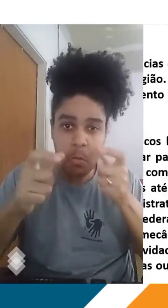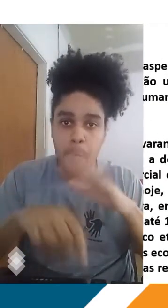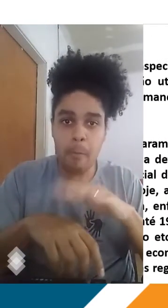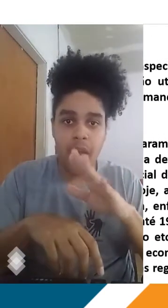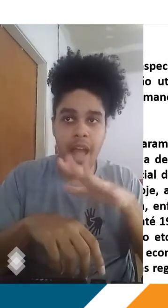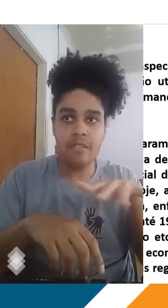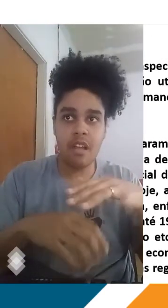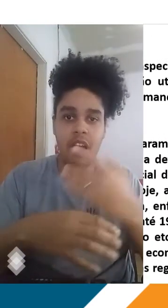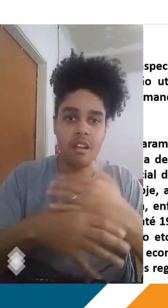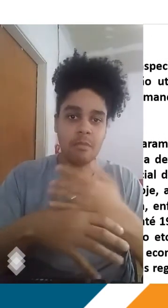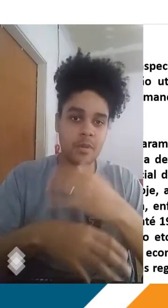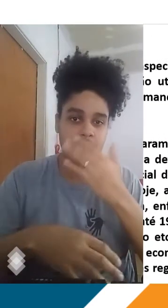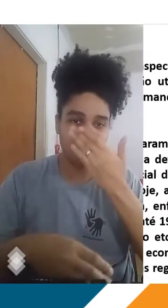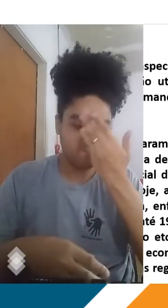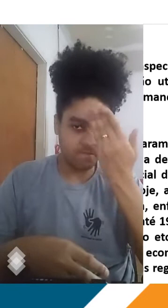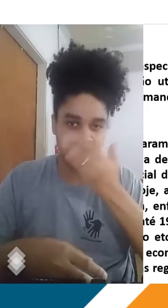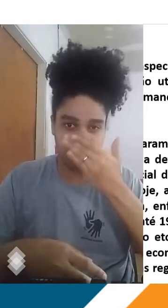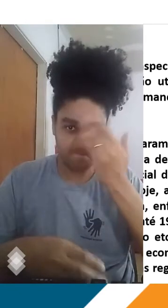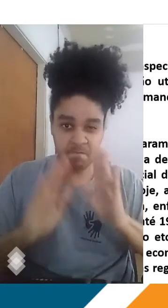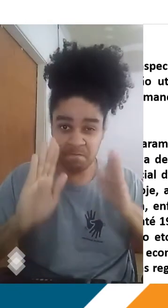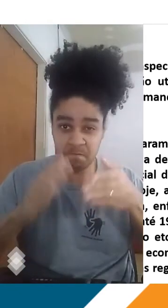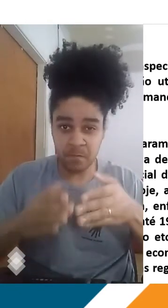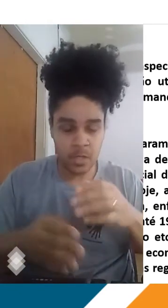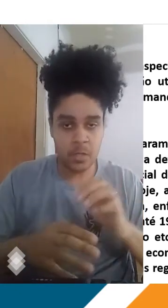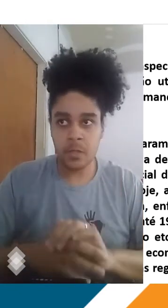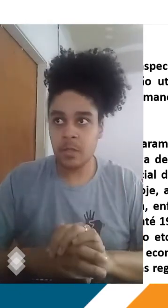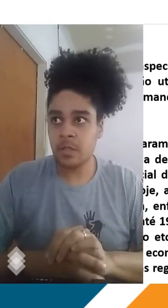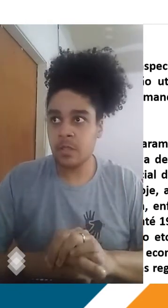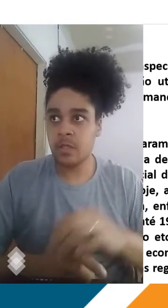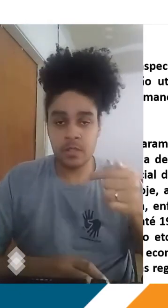se concentrou, de certa maneira, na região metropolitana.